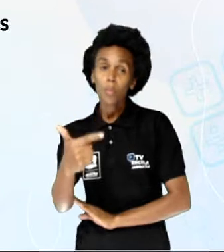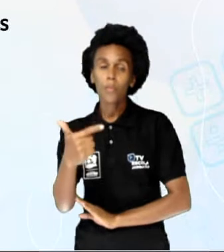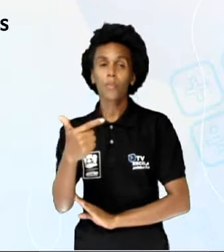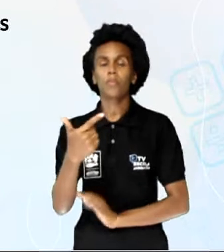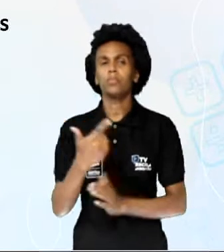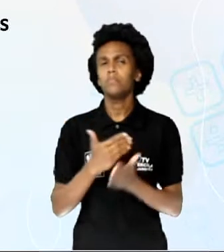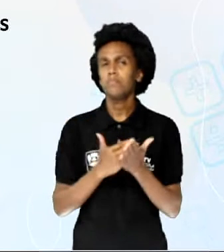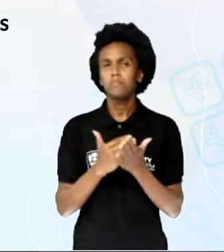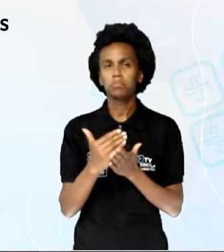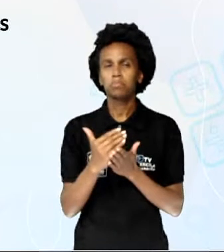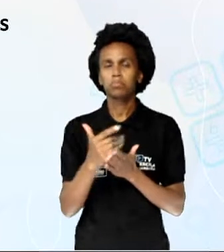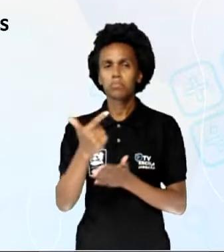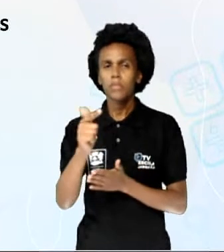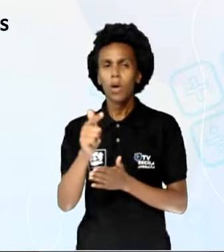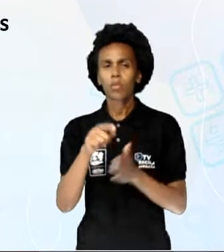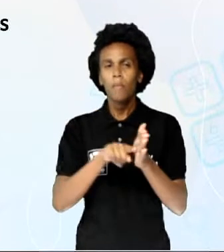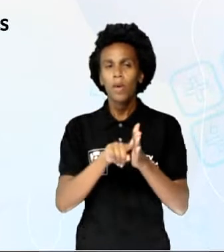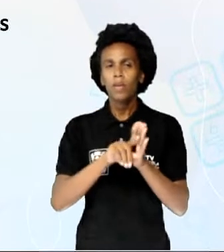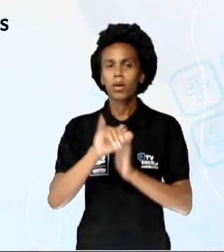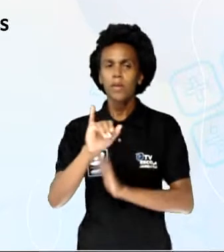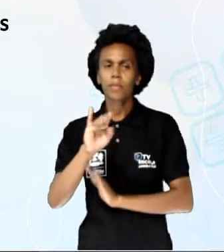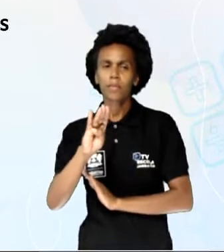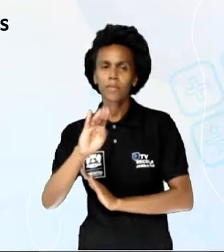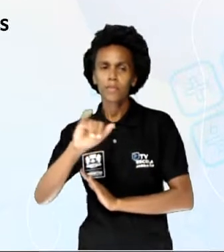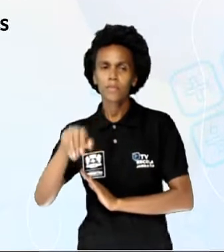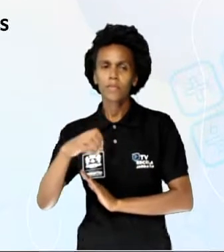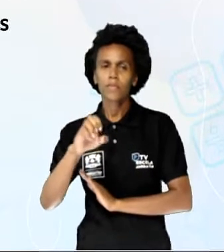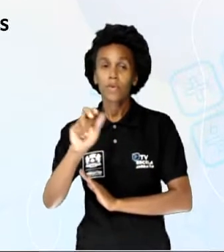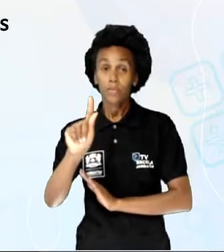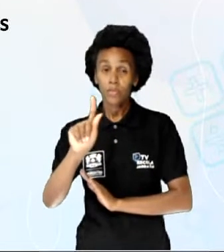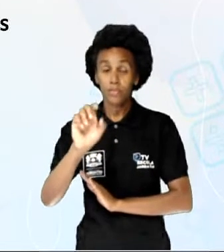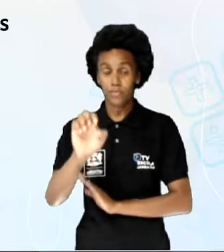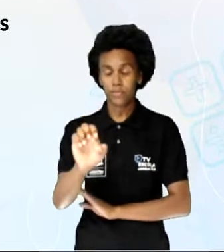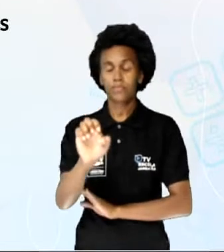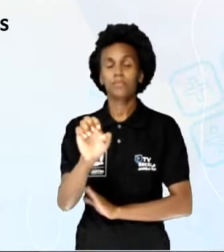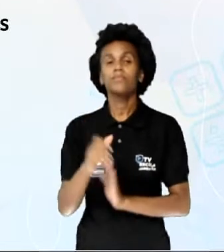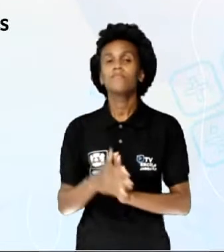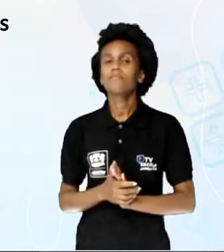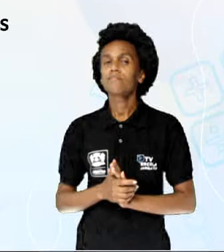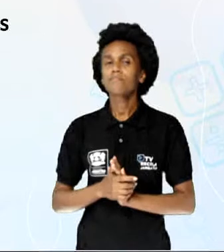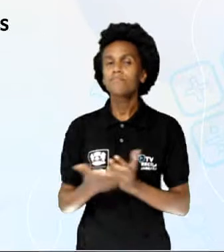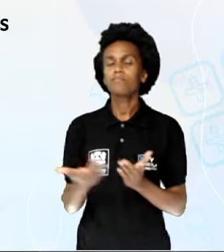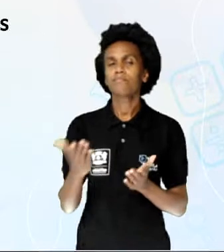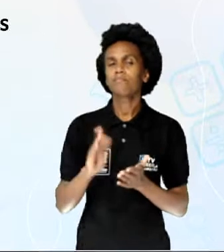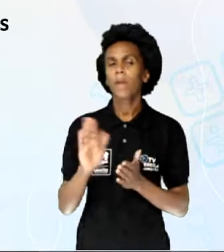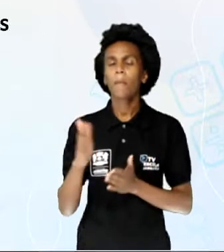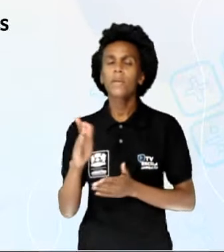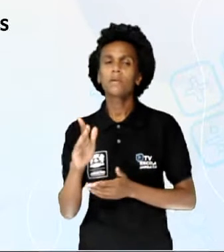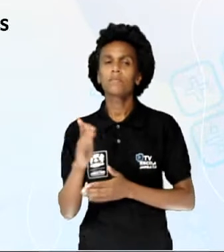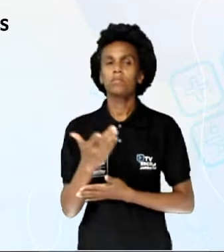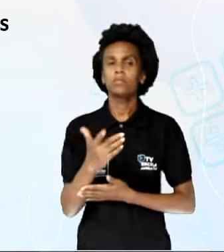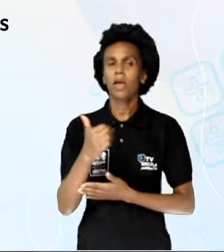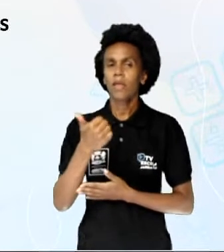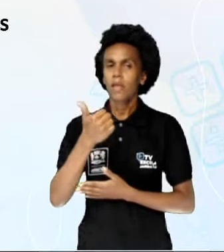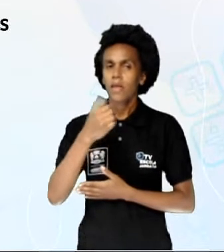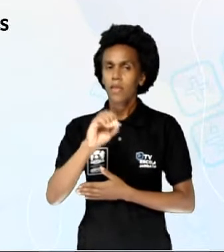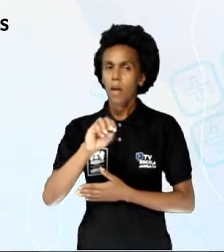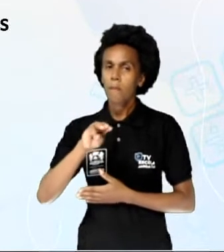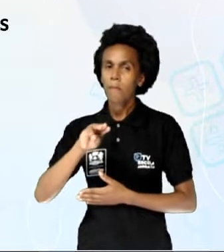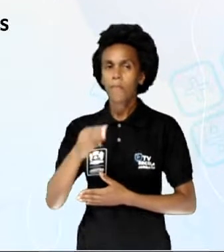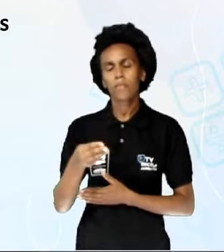era um país com uma pequena população, ali modesta, de 10 milhões de habitantes. E aí entramos no